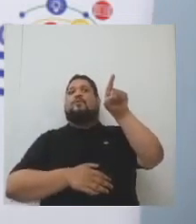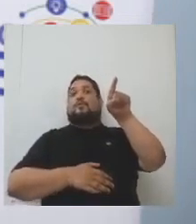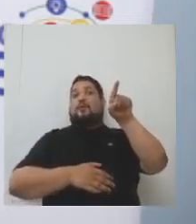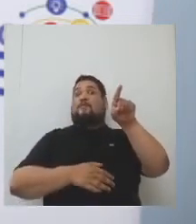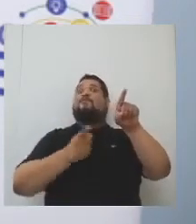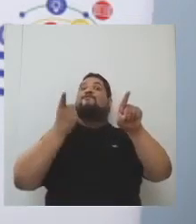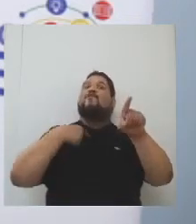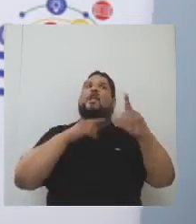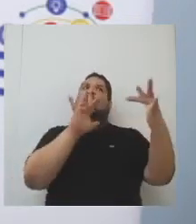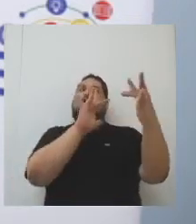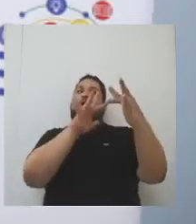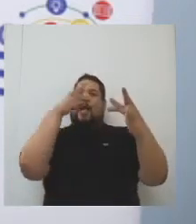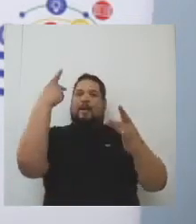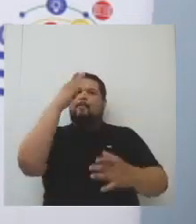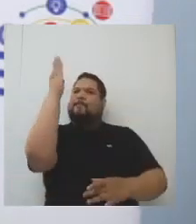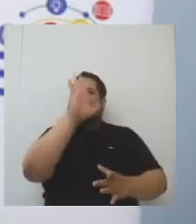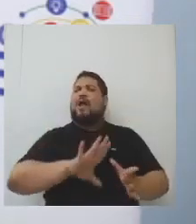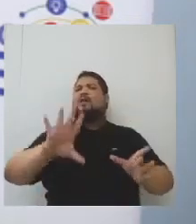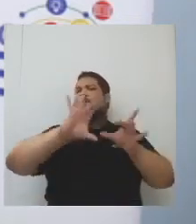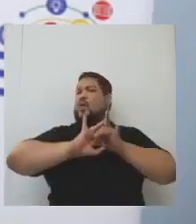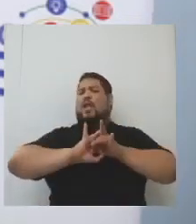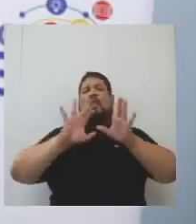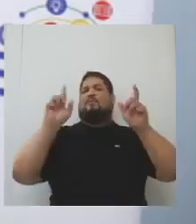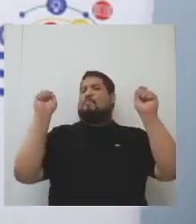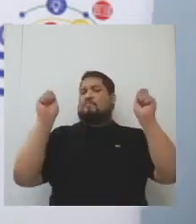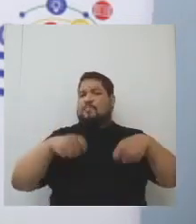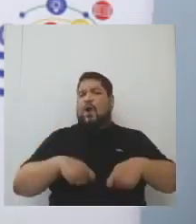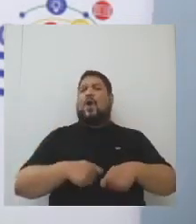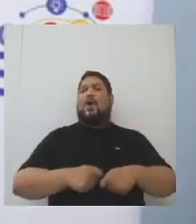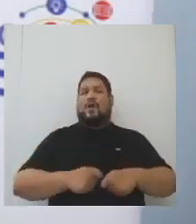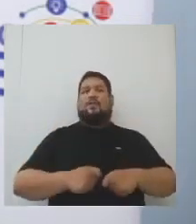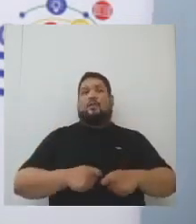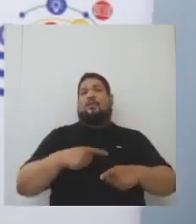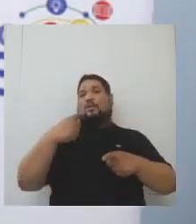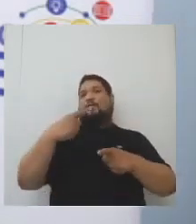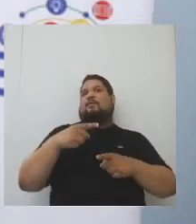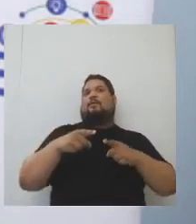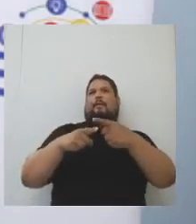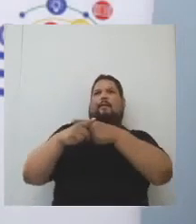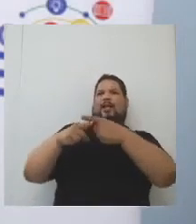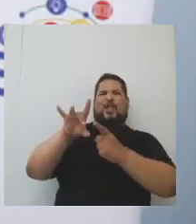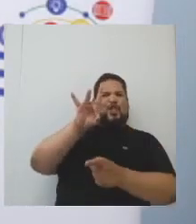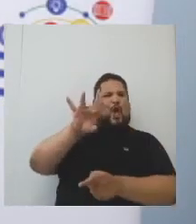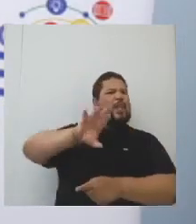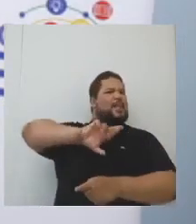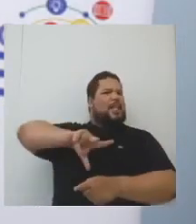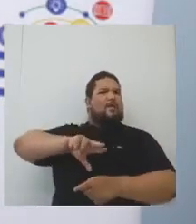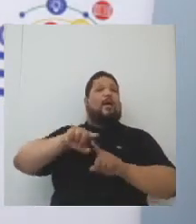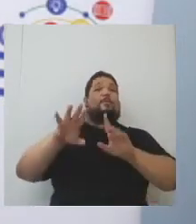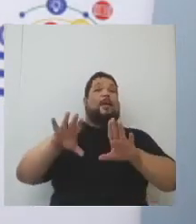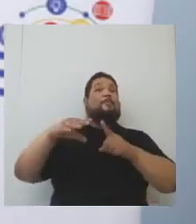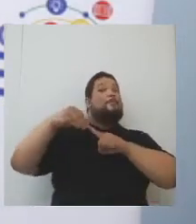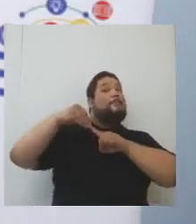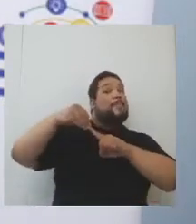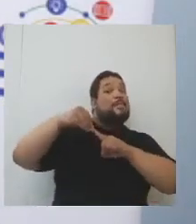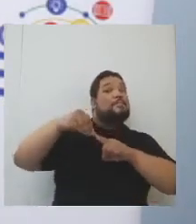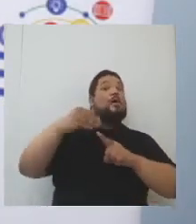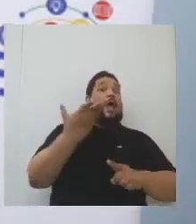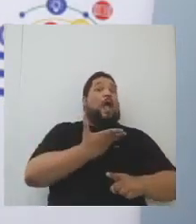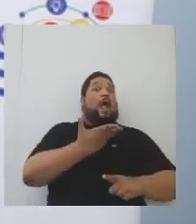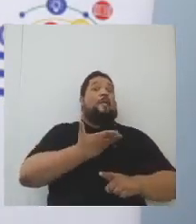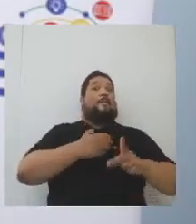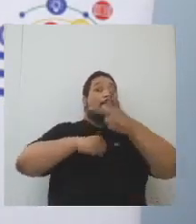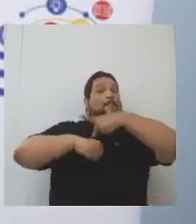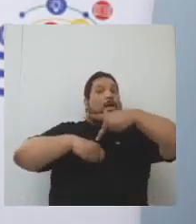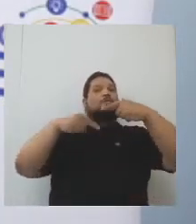estadunidenses quisessem negociar com a gente, eles também podiam, tá certo? Não somente os ingleses, mas a grande nação amiga mesmo